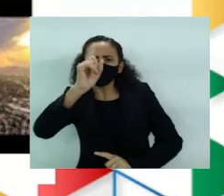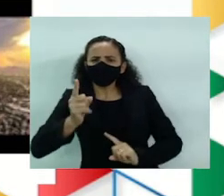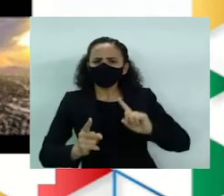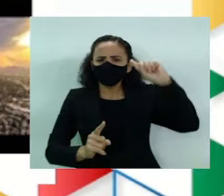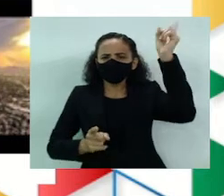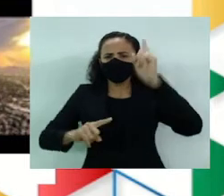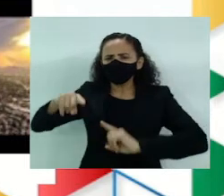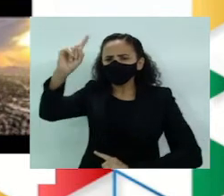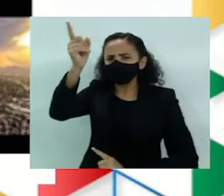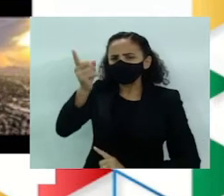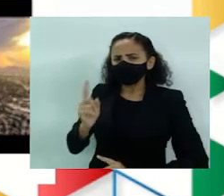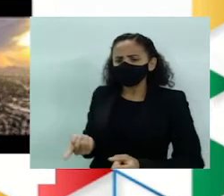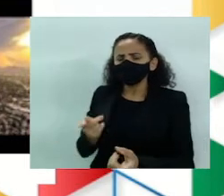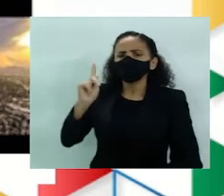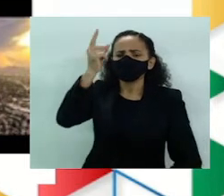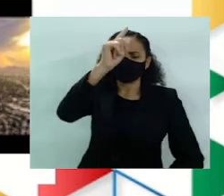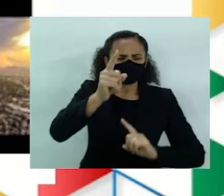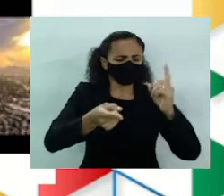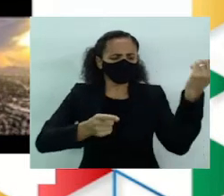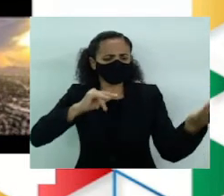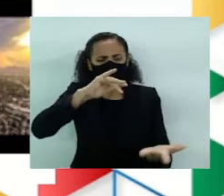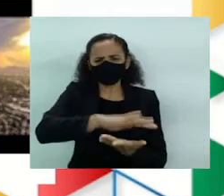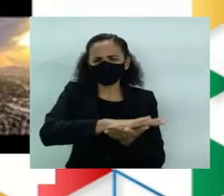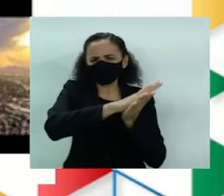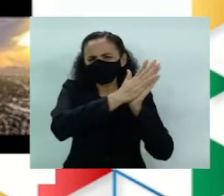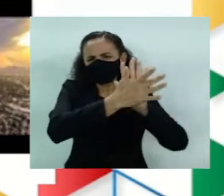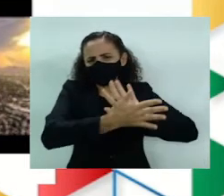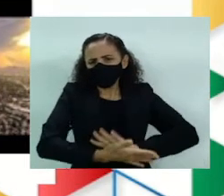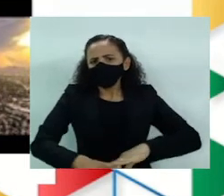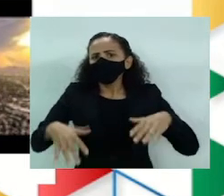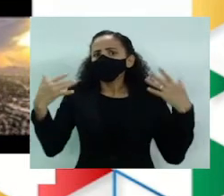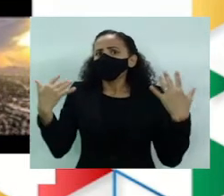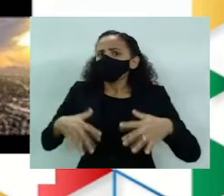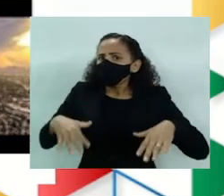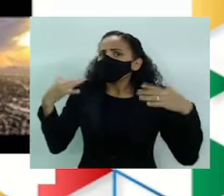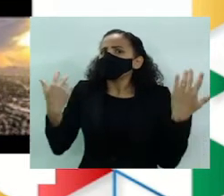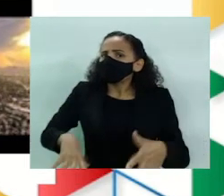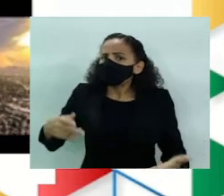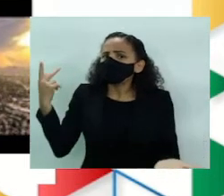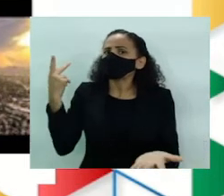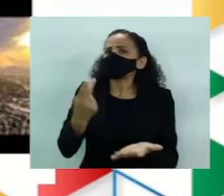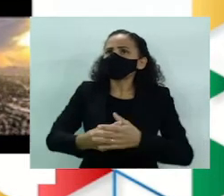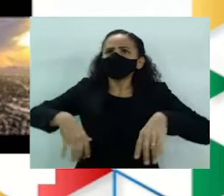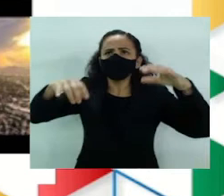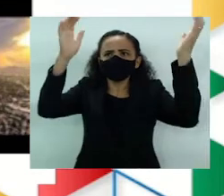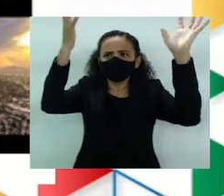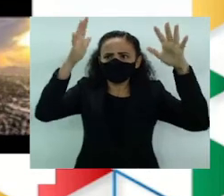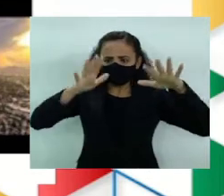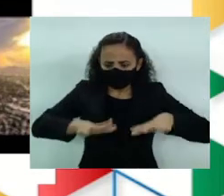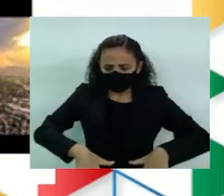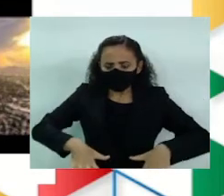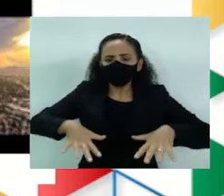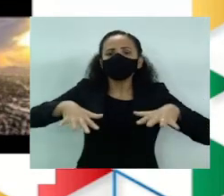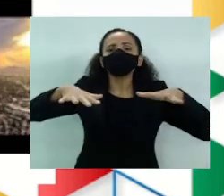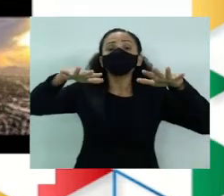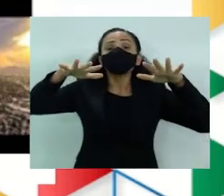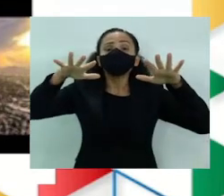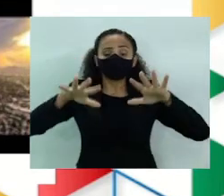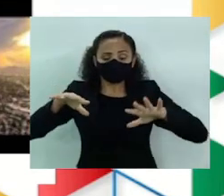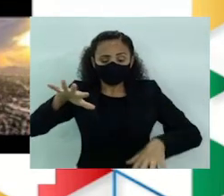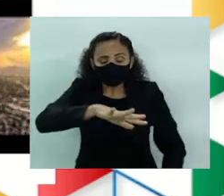ser altamente destrutivas, dependendo da quantidade precipitada de chuvas torrenciais e da força que